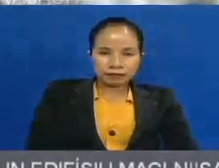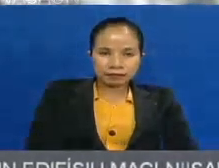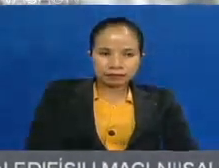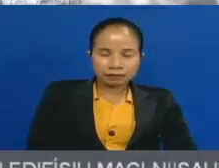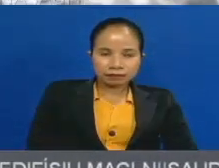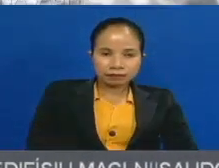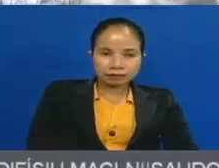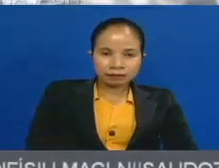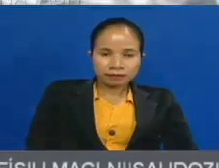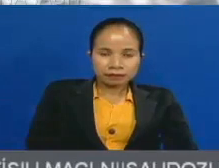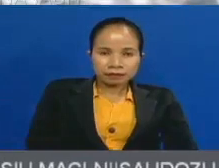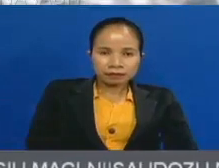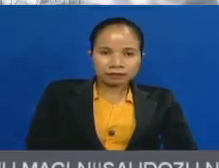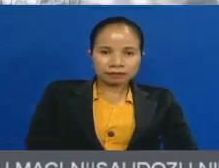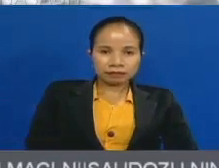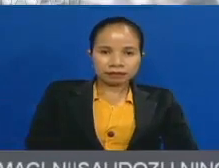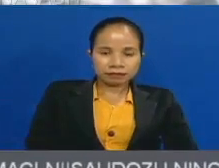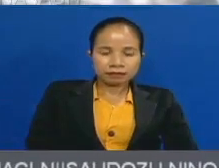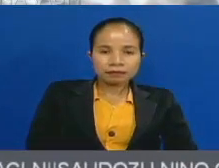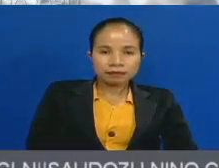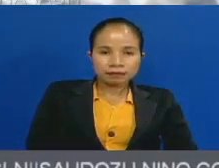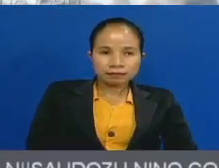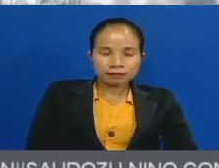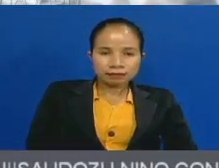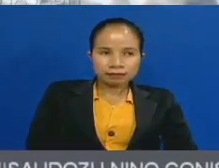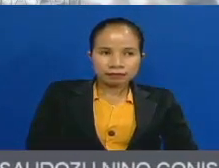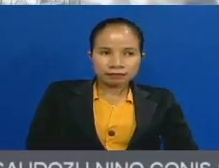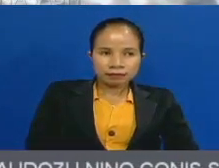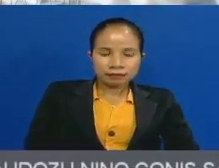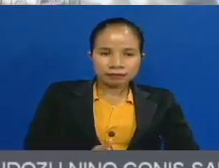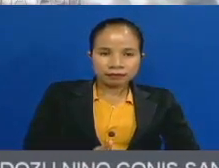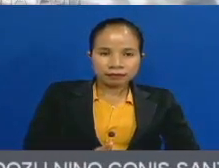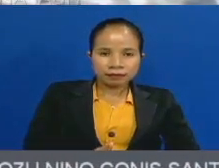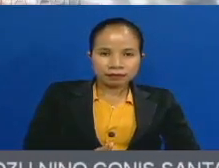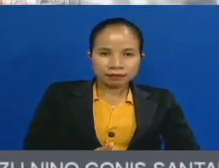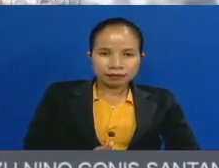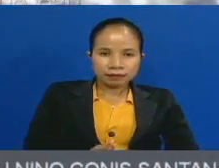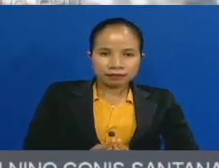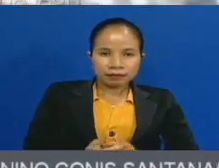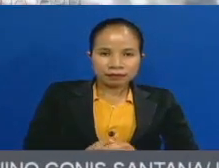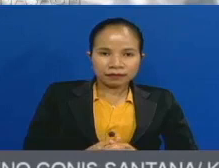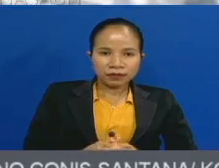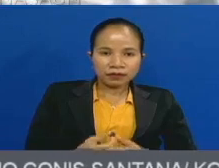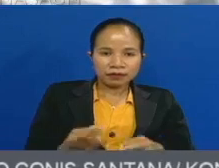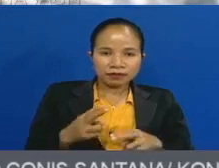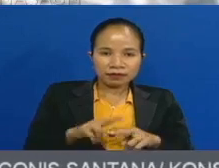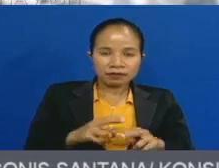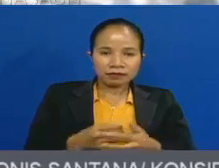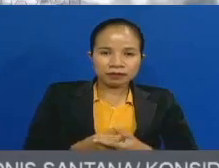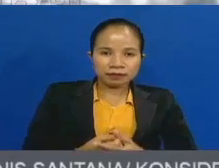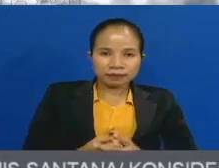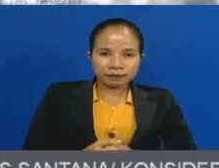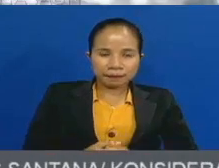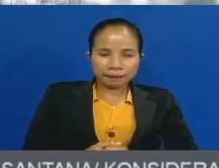A situação no terreno é de veras dramática. Que o ambiente político em Timor-Leste é asfixiante, que na nossa